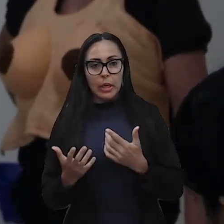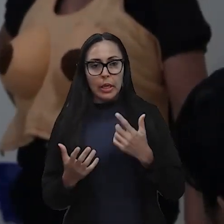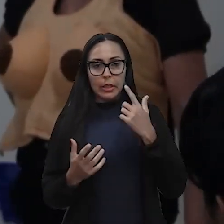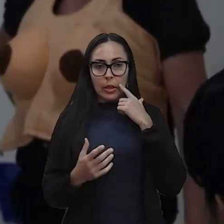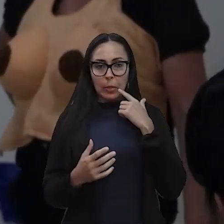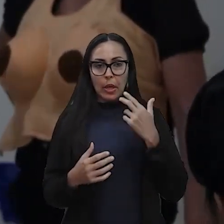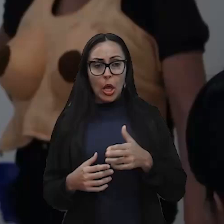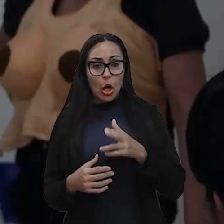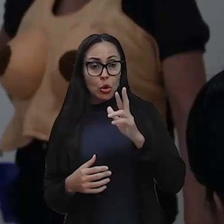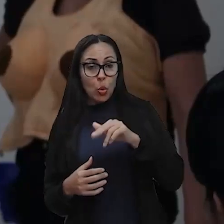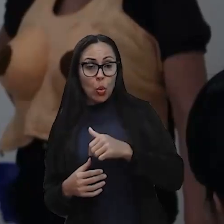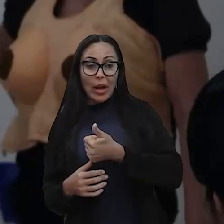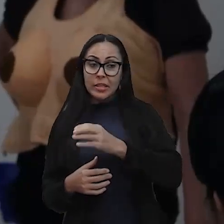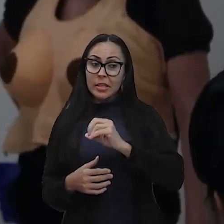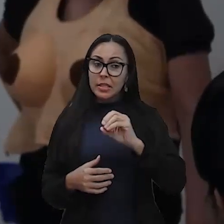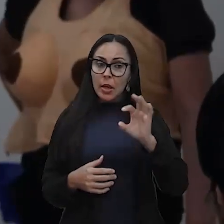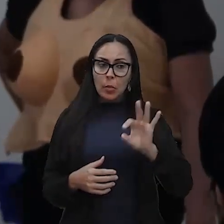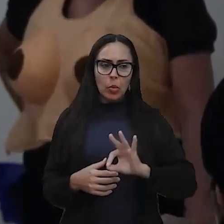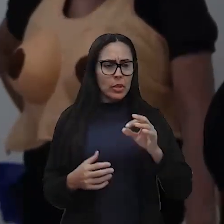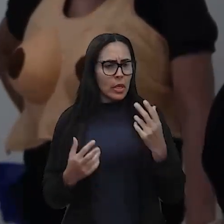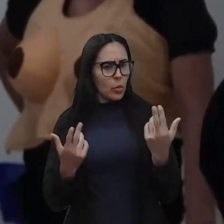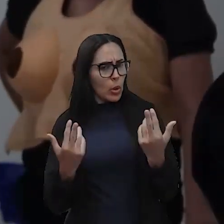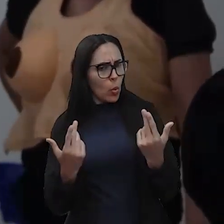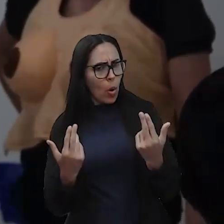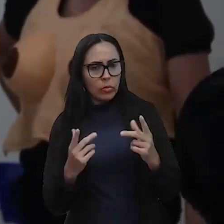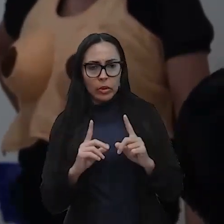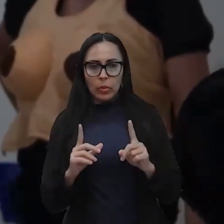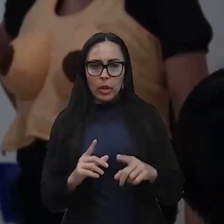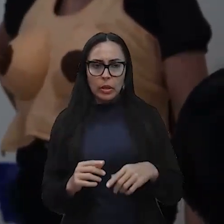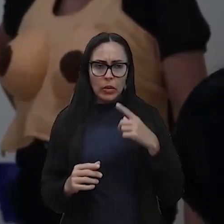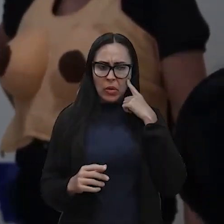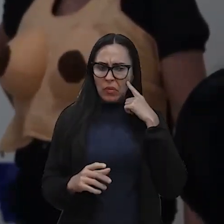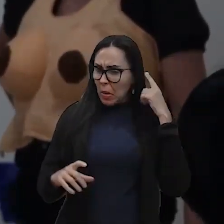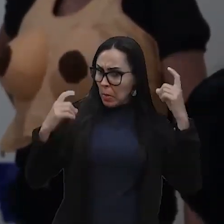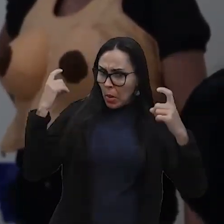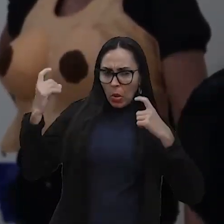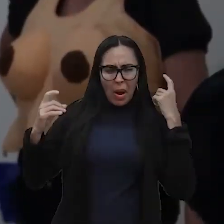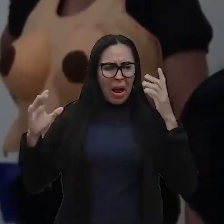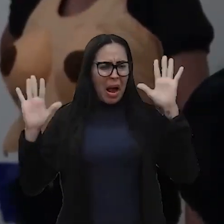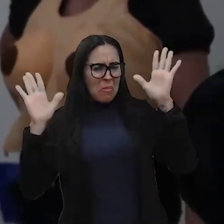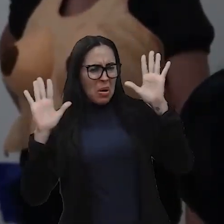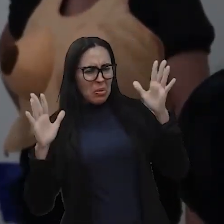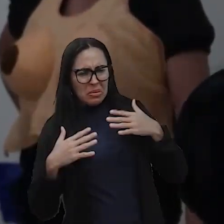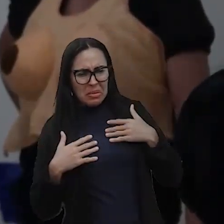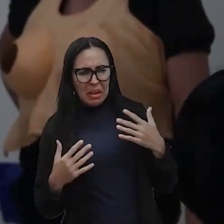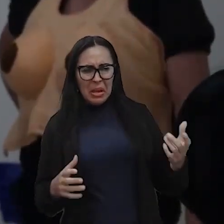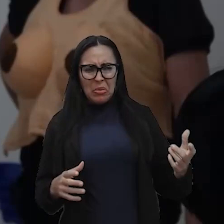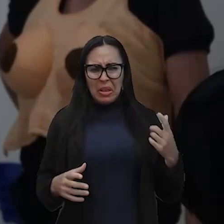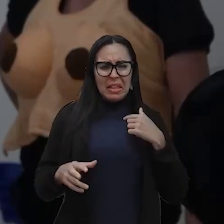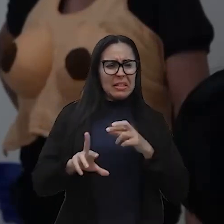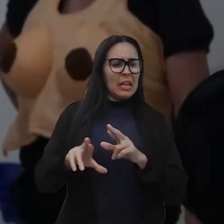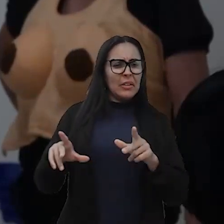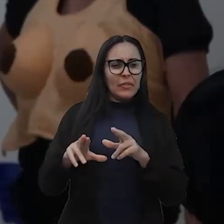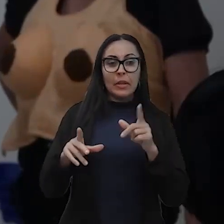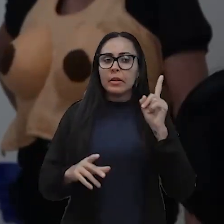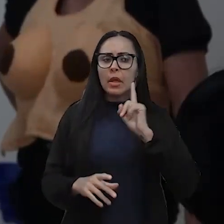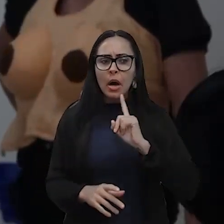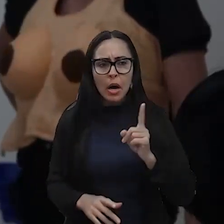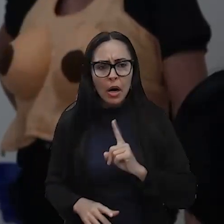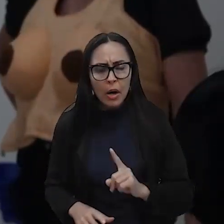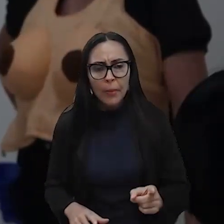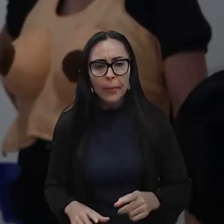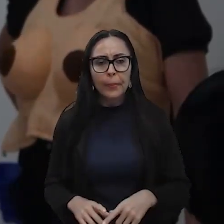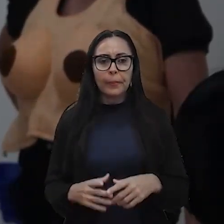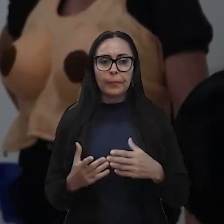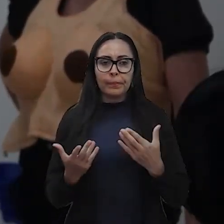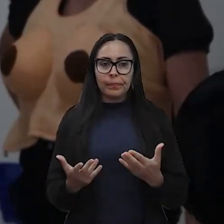100% igual. Então, não vai enlouquecer dizendo que, meu Deus, uma está maior do que o outro, então quer dizer que eu estou com câncer de mama. Não,